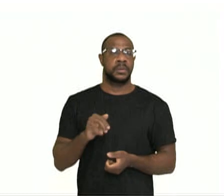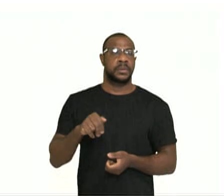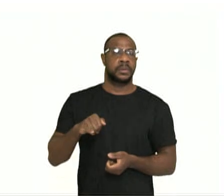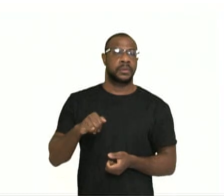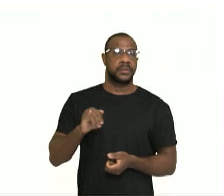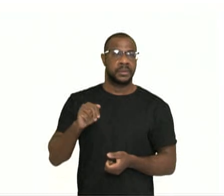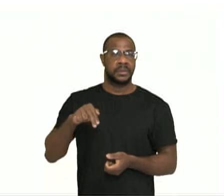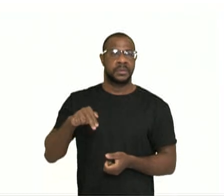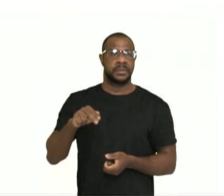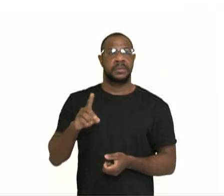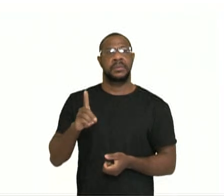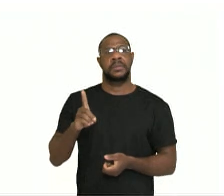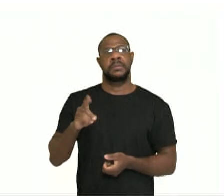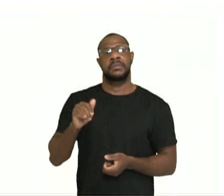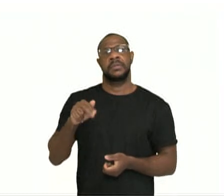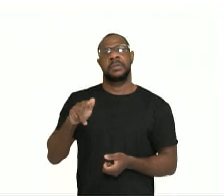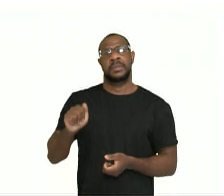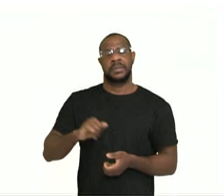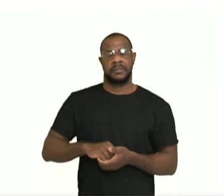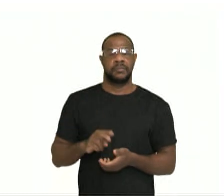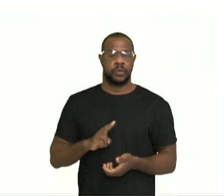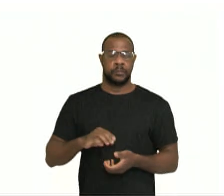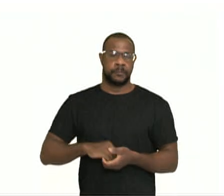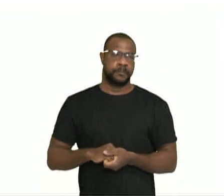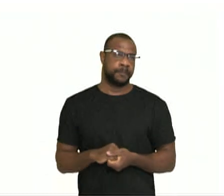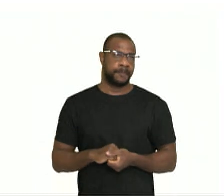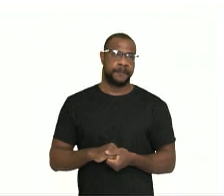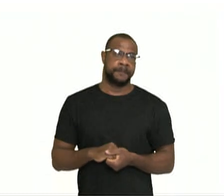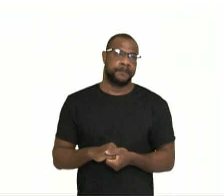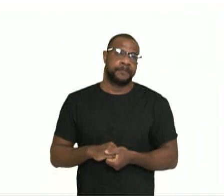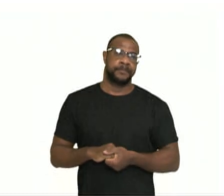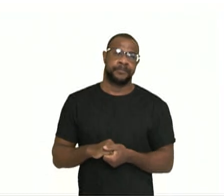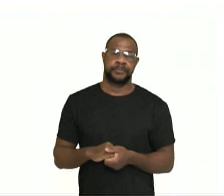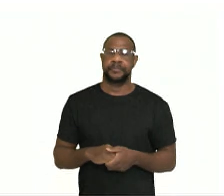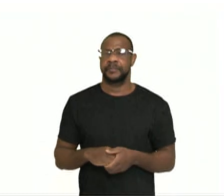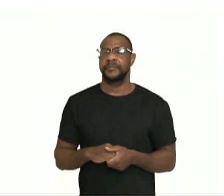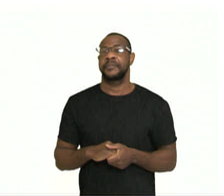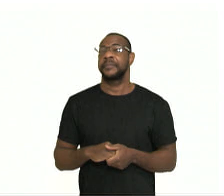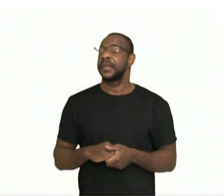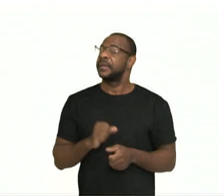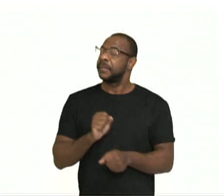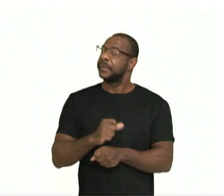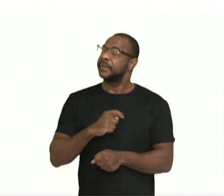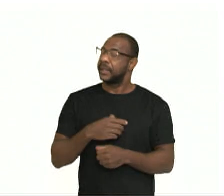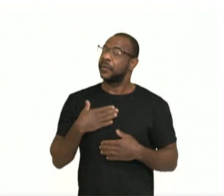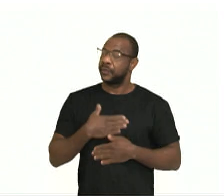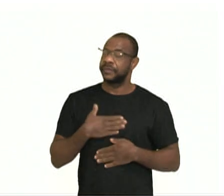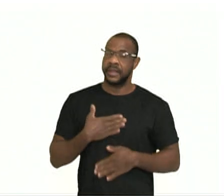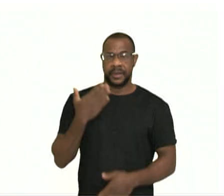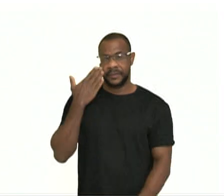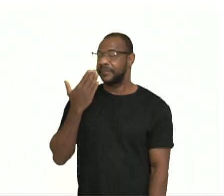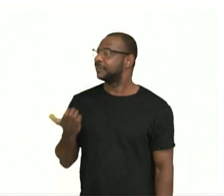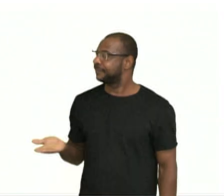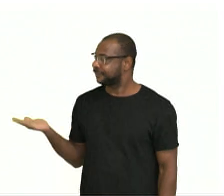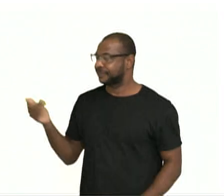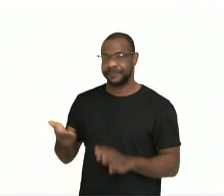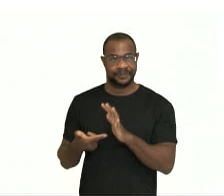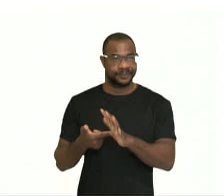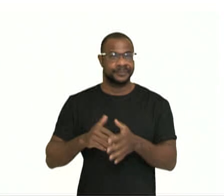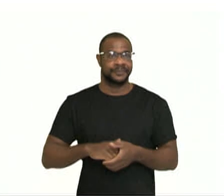Espero que vocês tenham gostado aí, né? Do trabalho que a prof improvisou aqui para mostrar essa corda indiana.